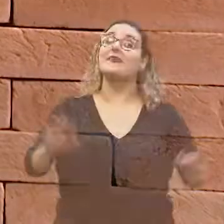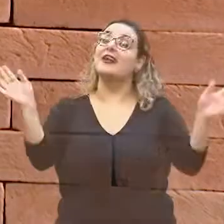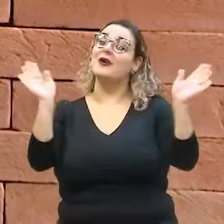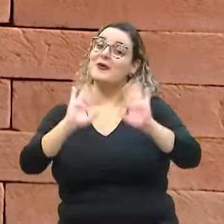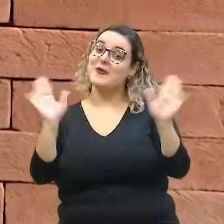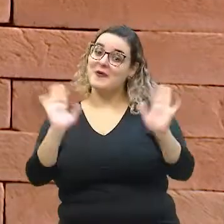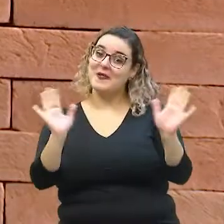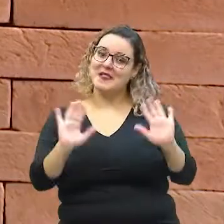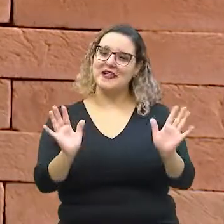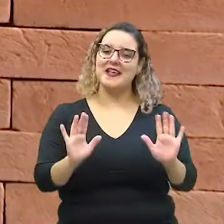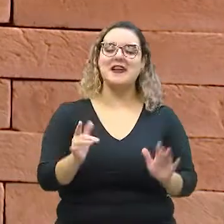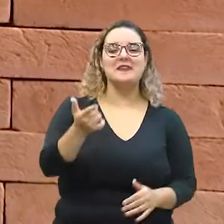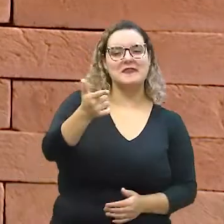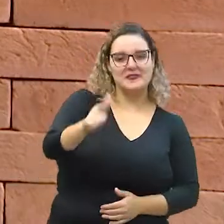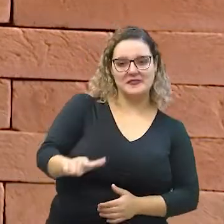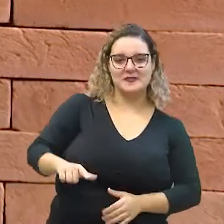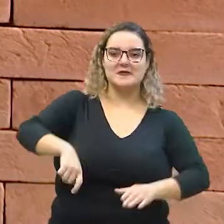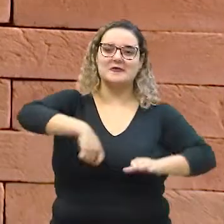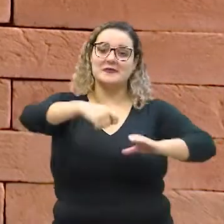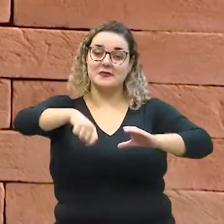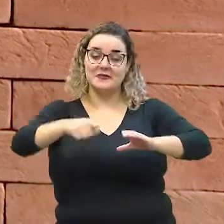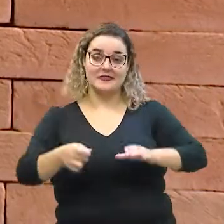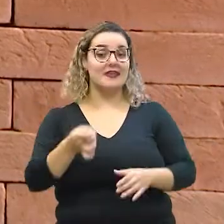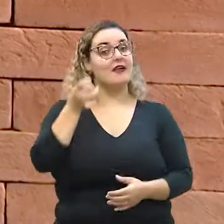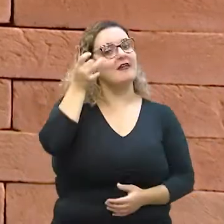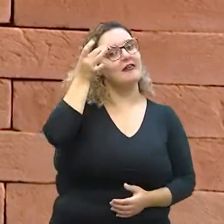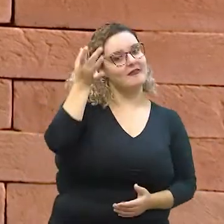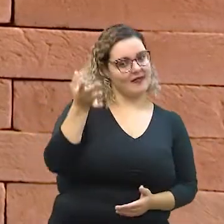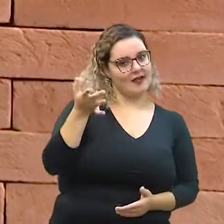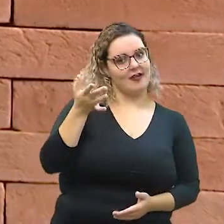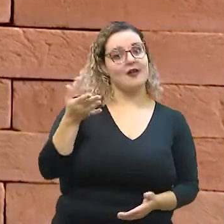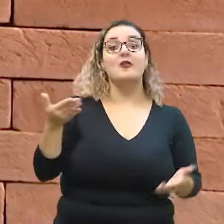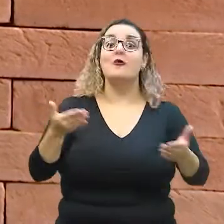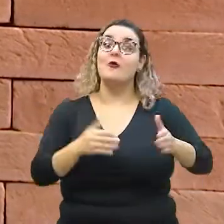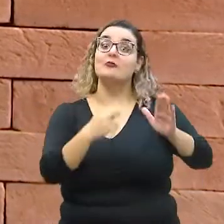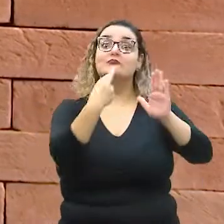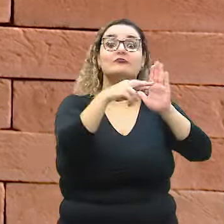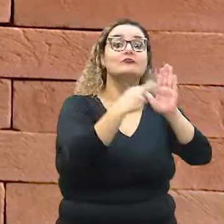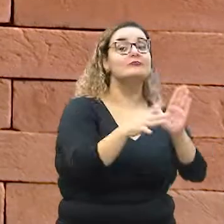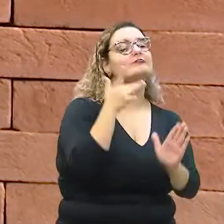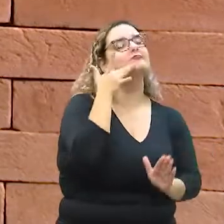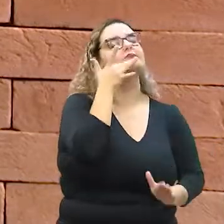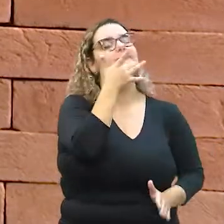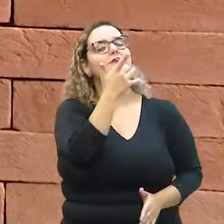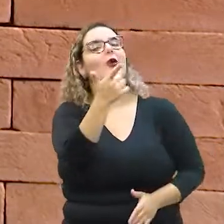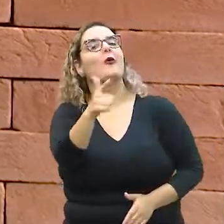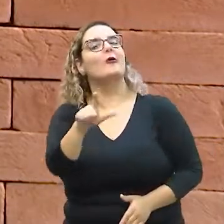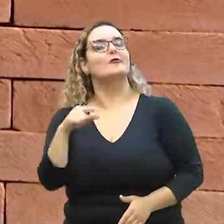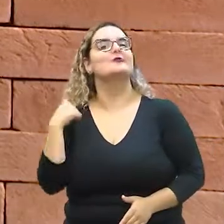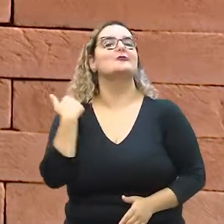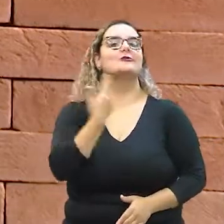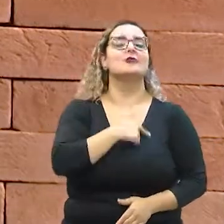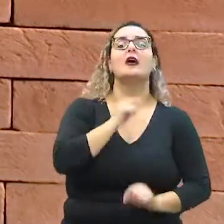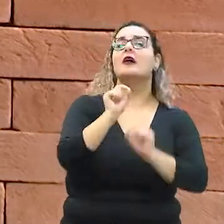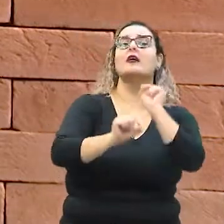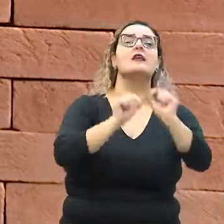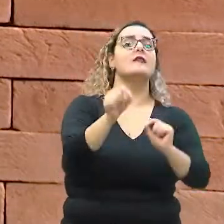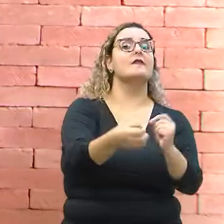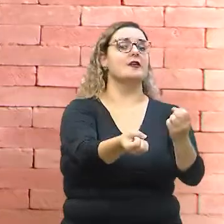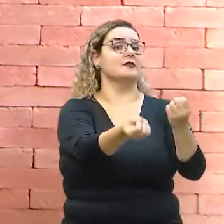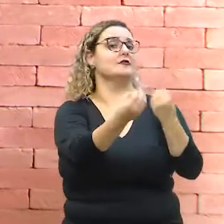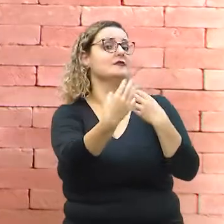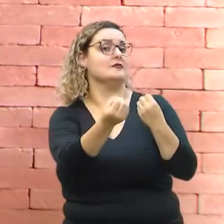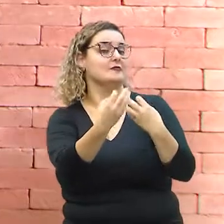Olá, mais uma edição do Cozinha Fácil e hoje tem receita gostosa. Fica com a gente, hein? Quem vai ensinar essa receita